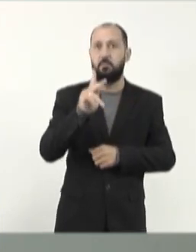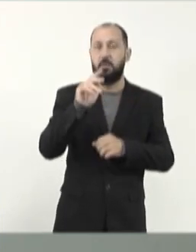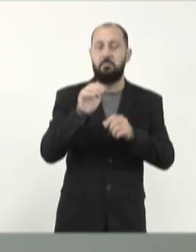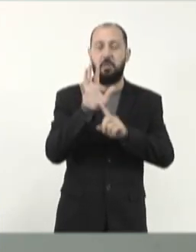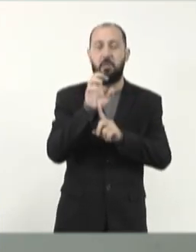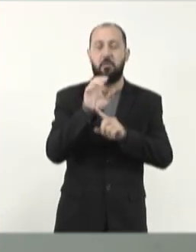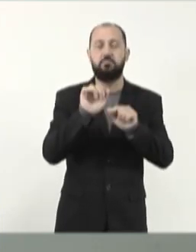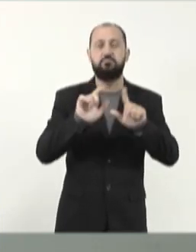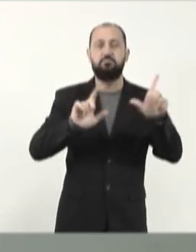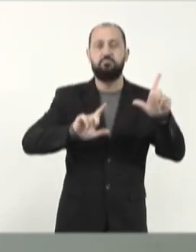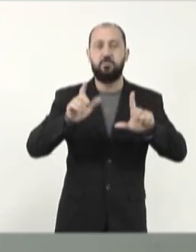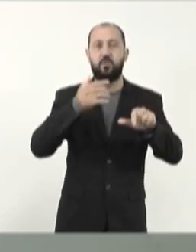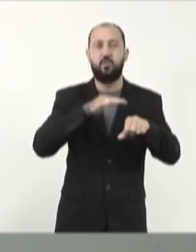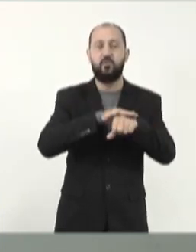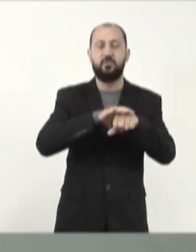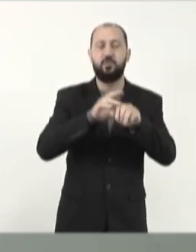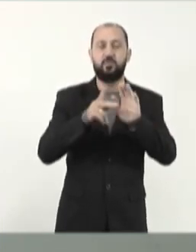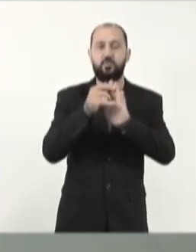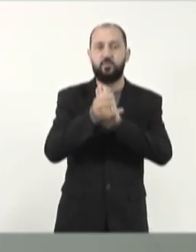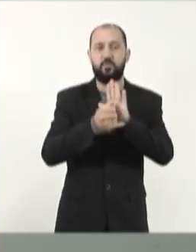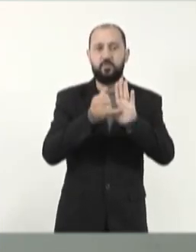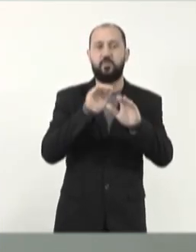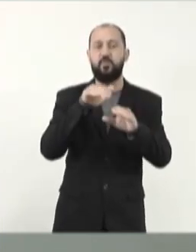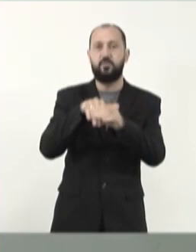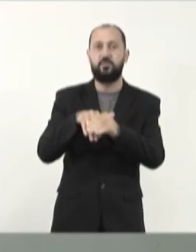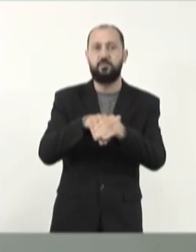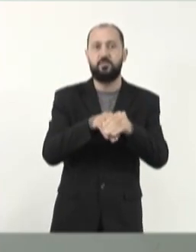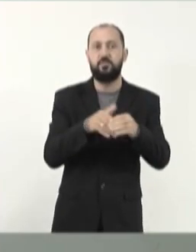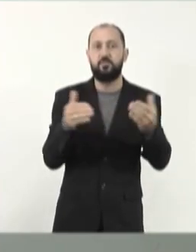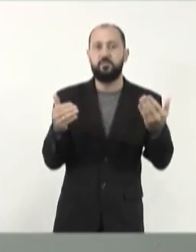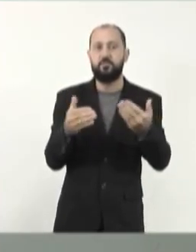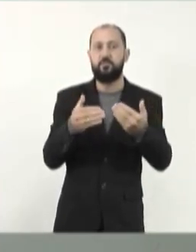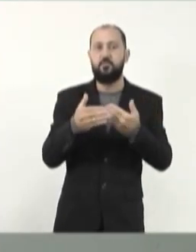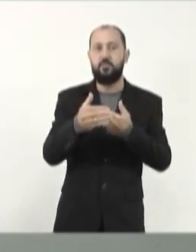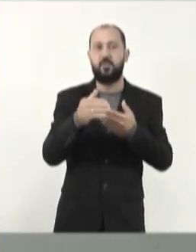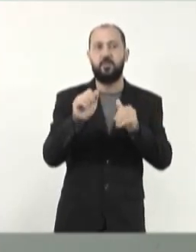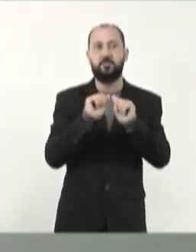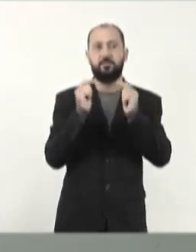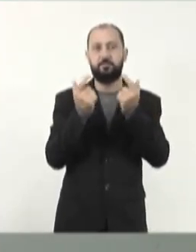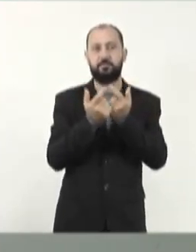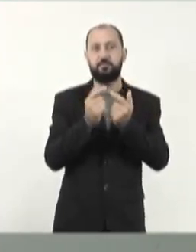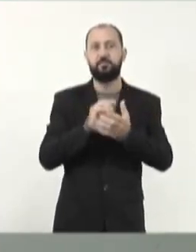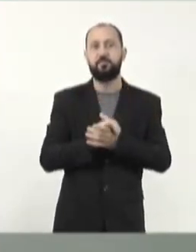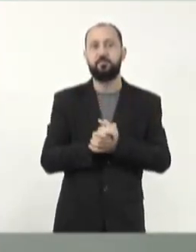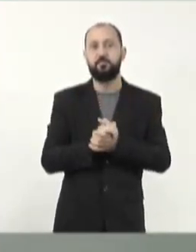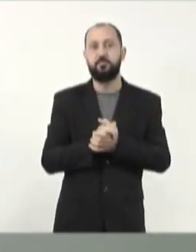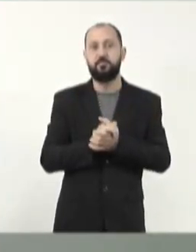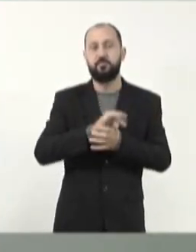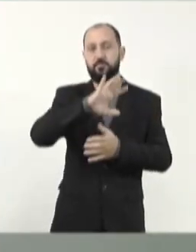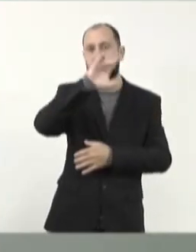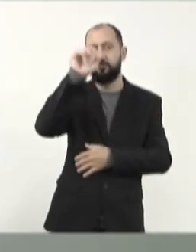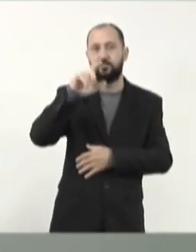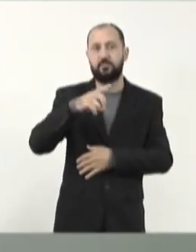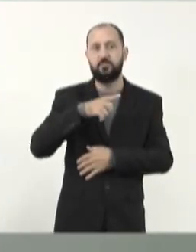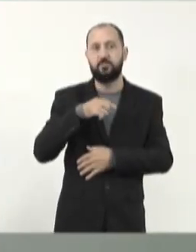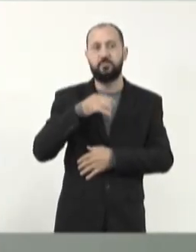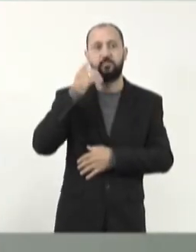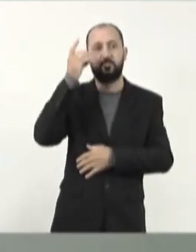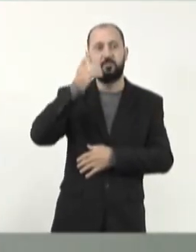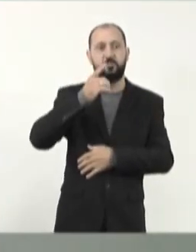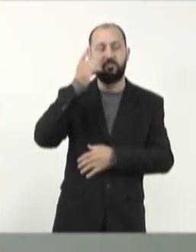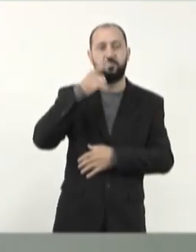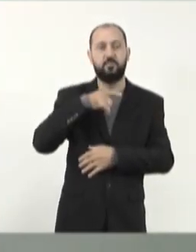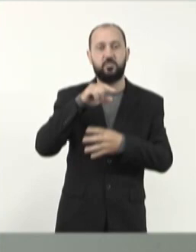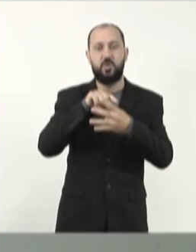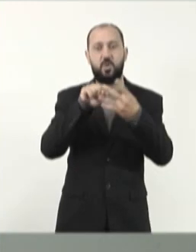aberta. Bom, vamos começar falando então dos projetos que foram votados na sessão de hoje aqui na Assembleia Legislativa de Mato Grosso do Sul. Os deputados tinham